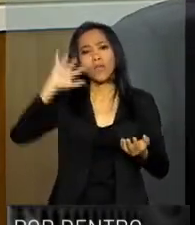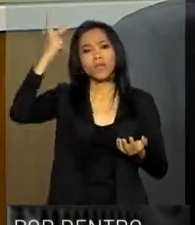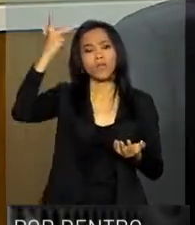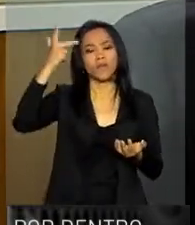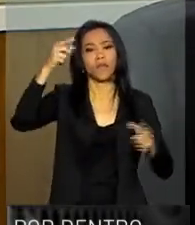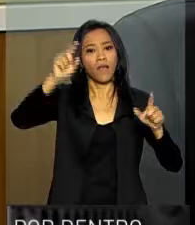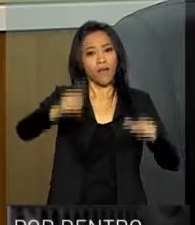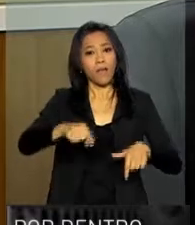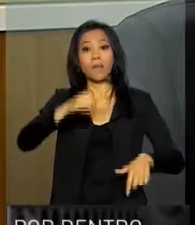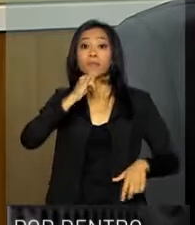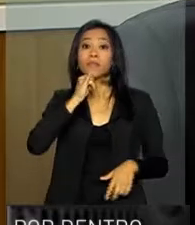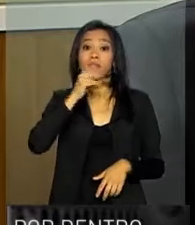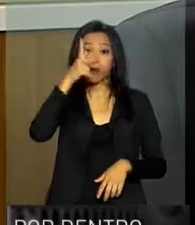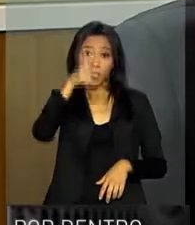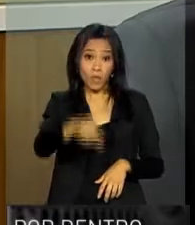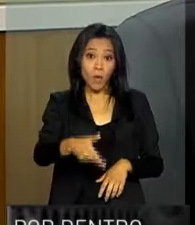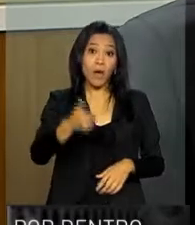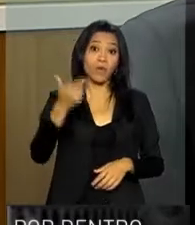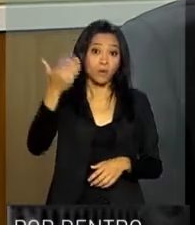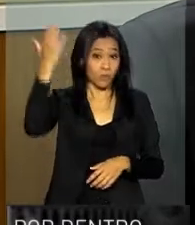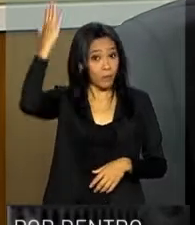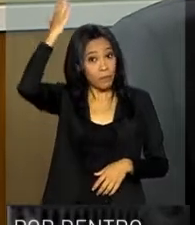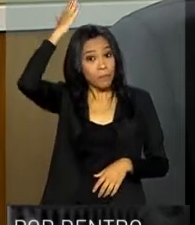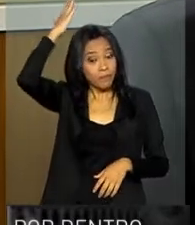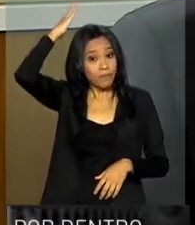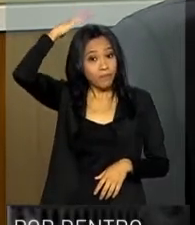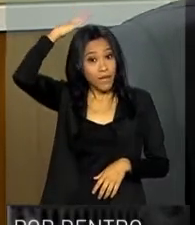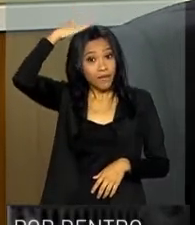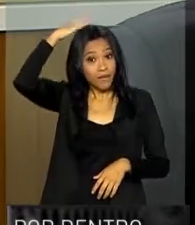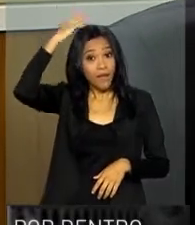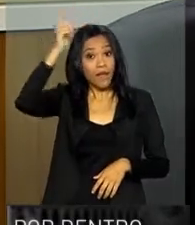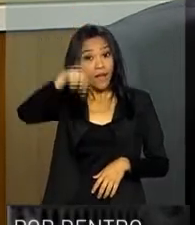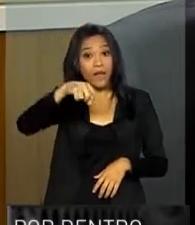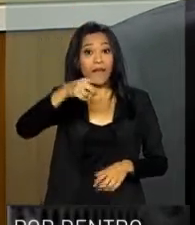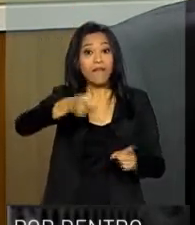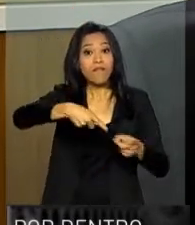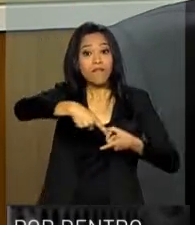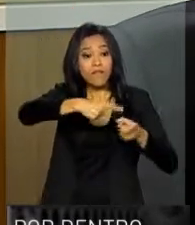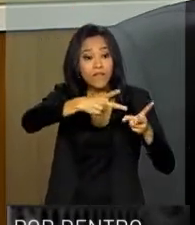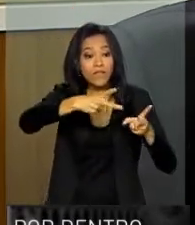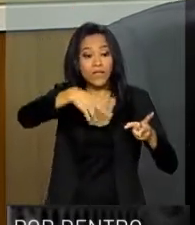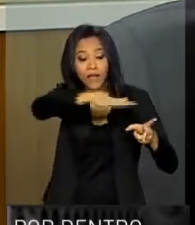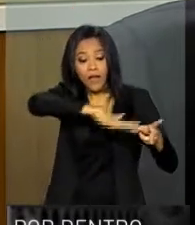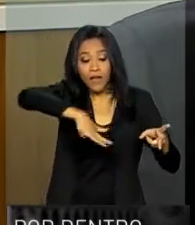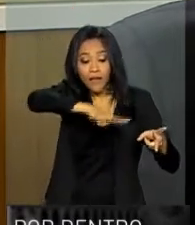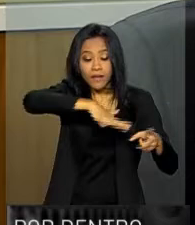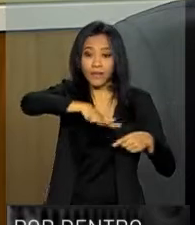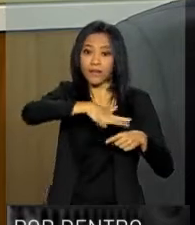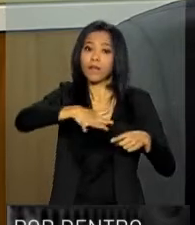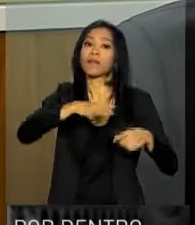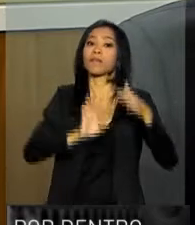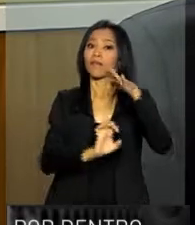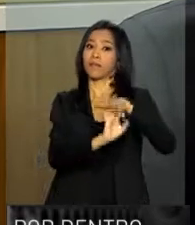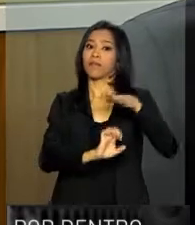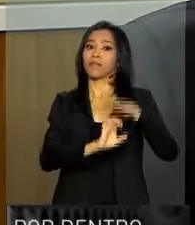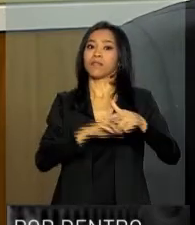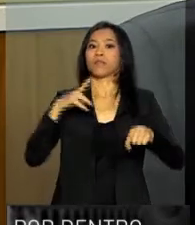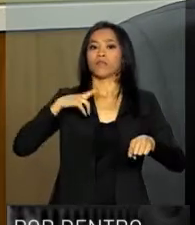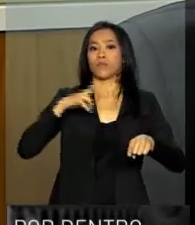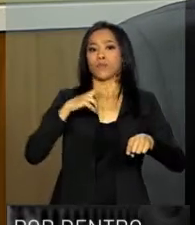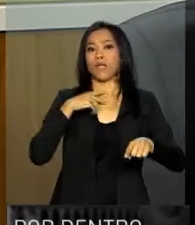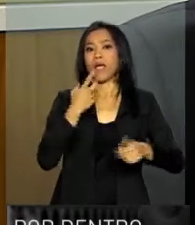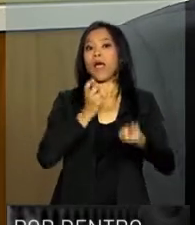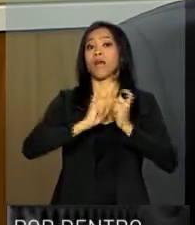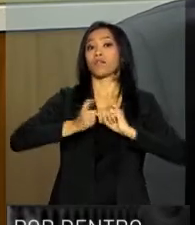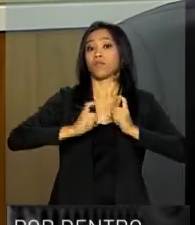mesmo no paraná no parque do iguaçu é na concessão de serviços privados porque os investimentos acontecem já estamos com 2,5 milhões de